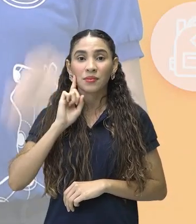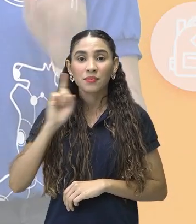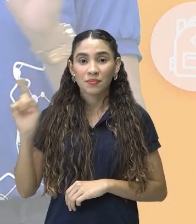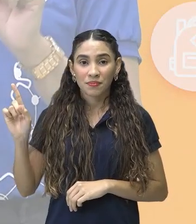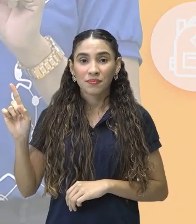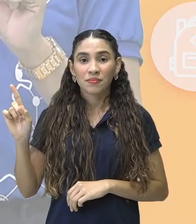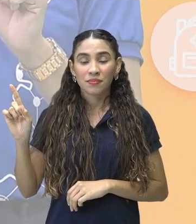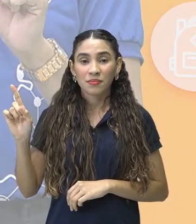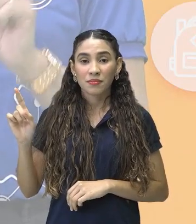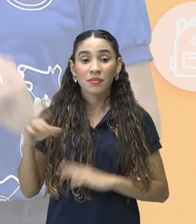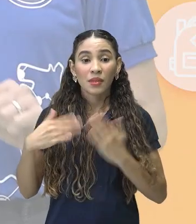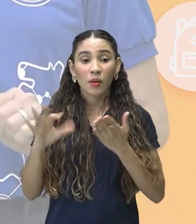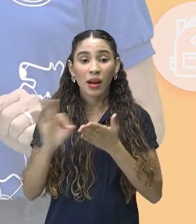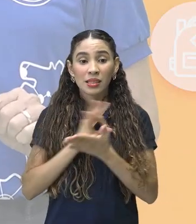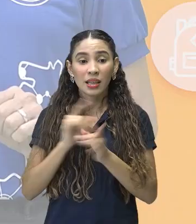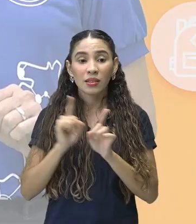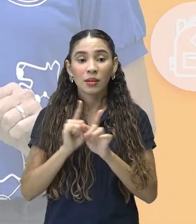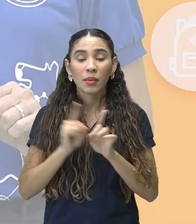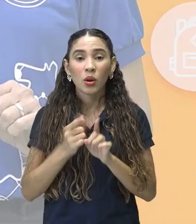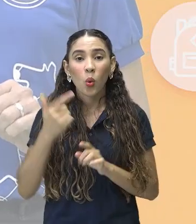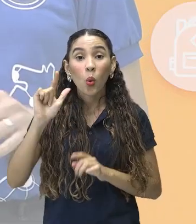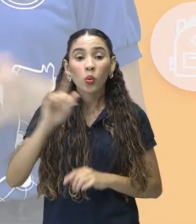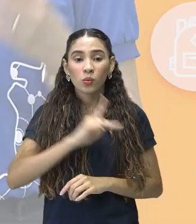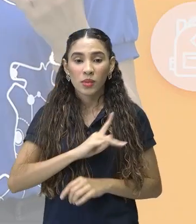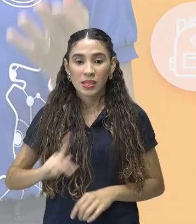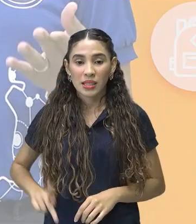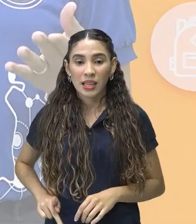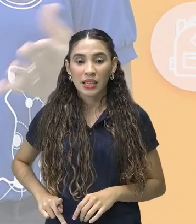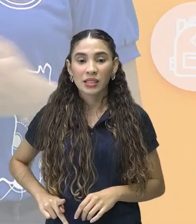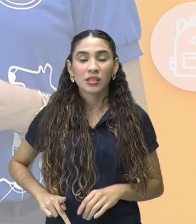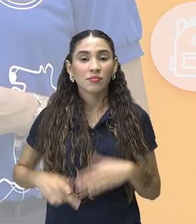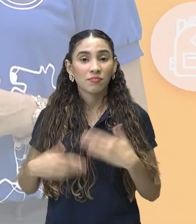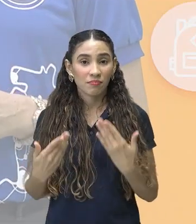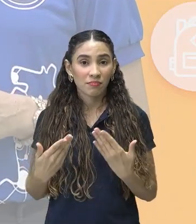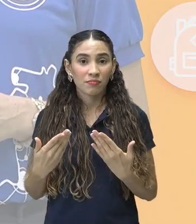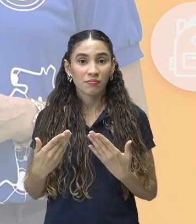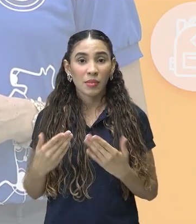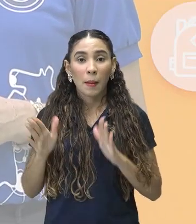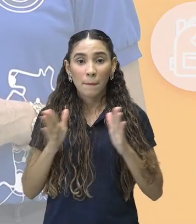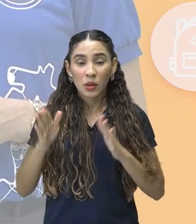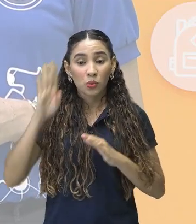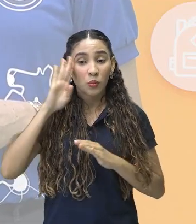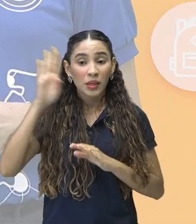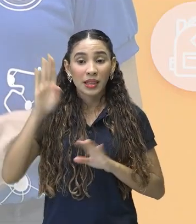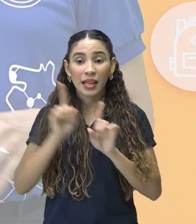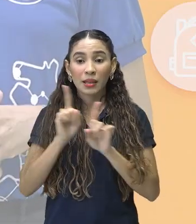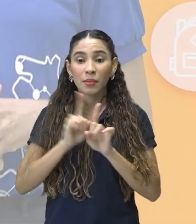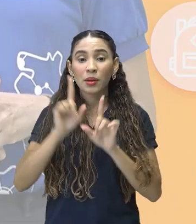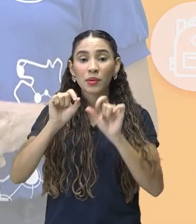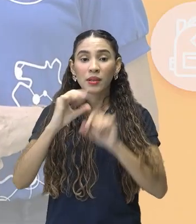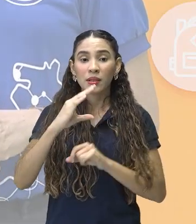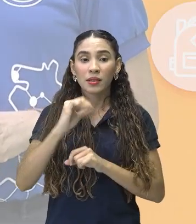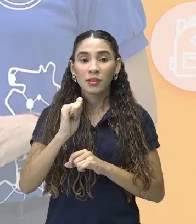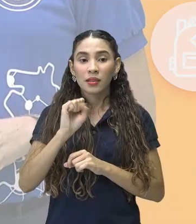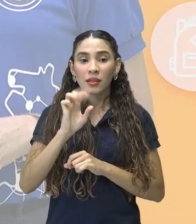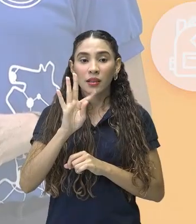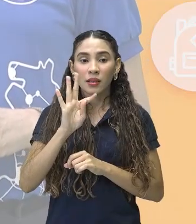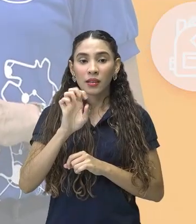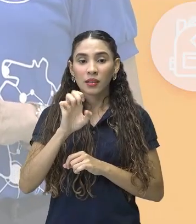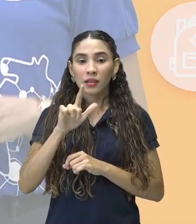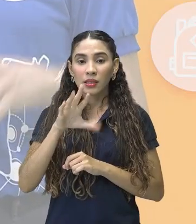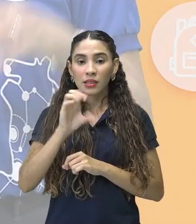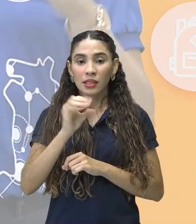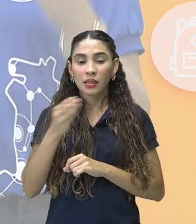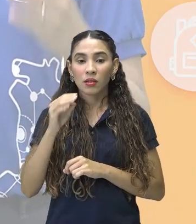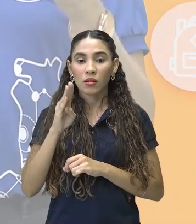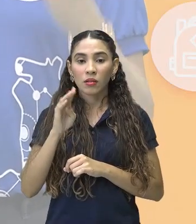1967. Assinado por outro presidente, no caso do período militar, que foi Castelo Branco, né?